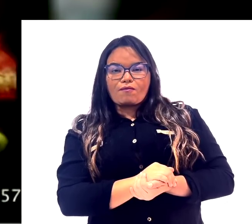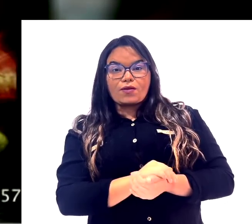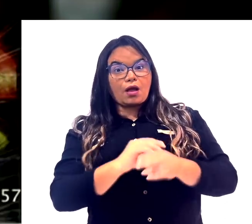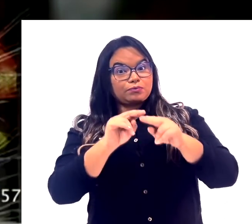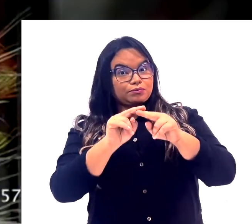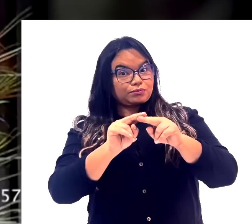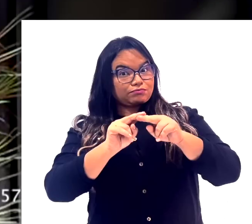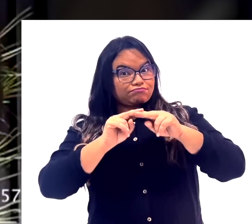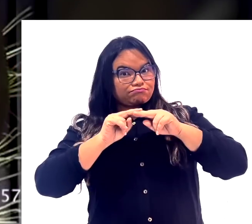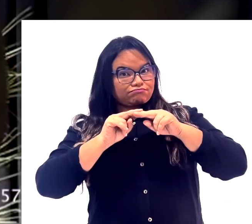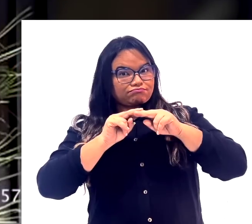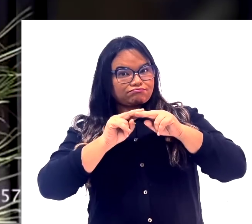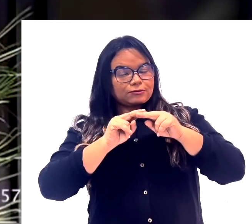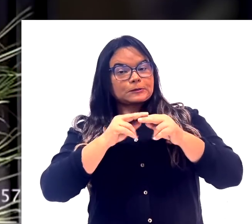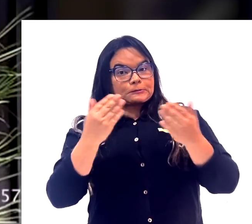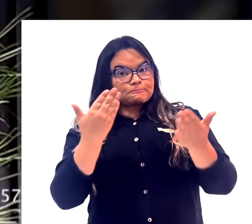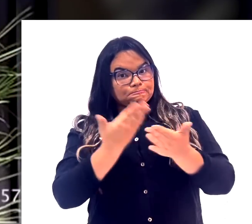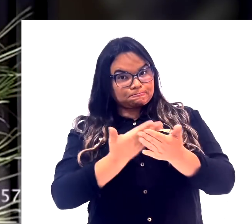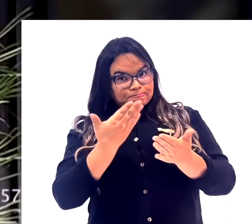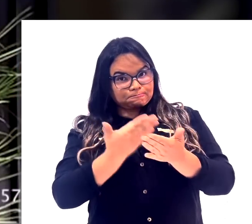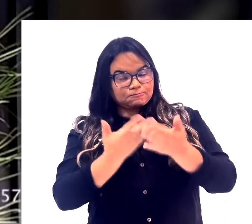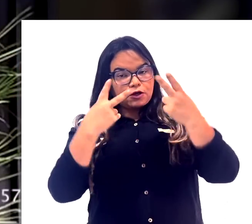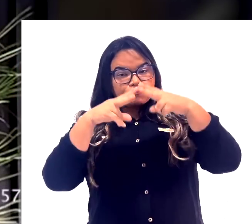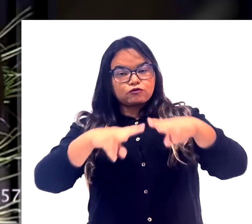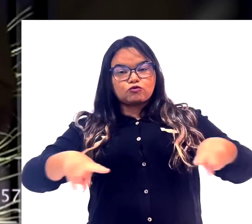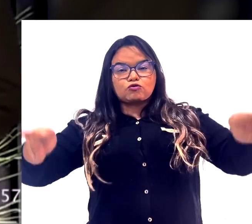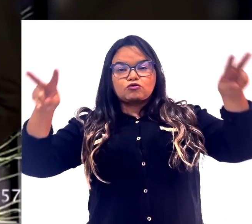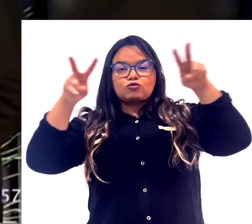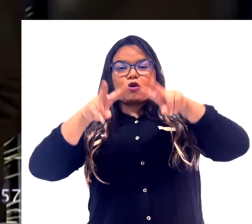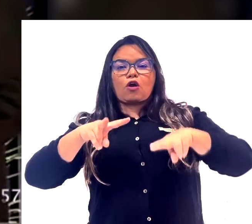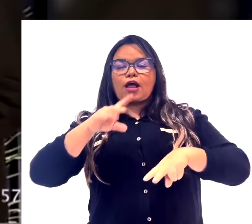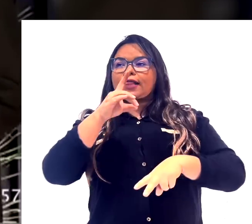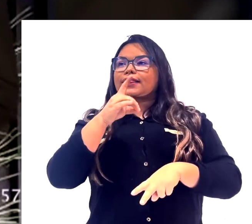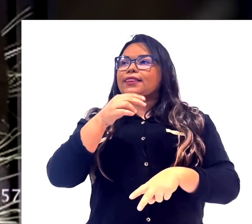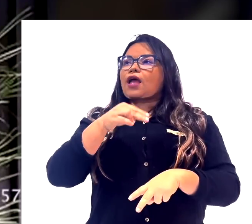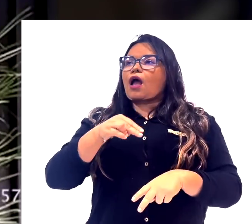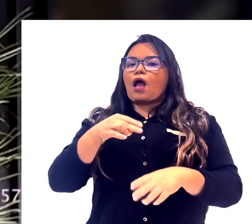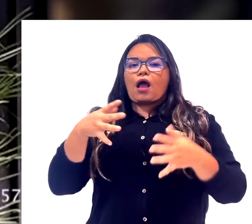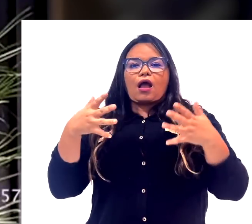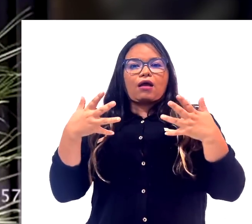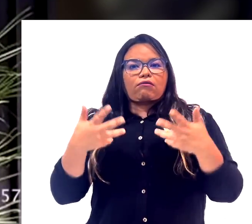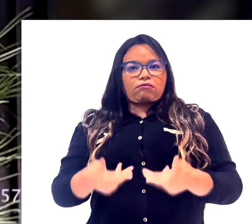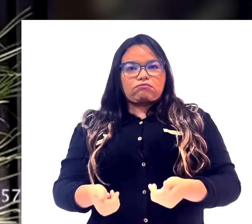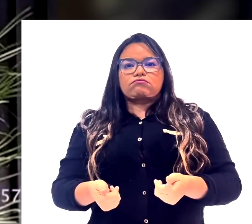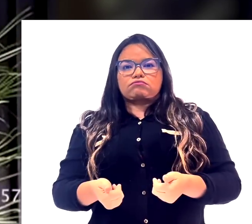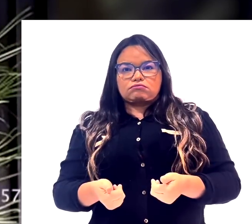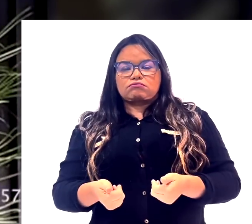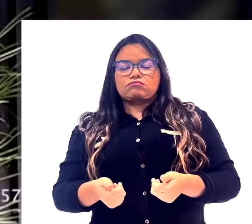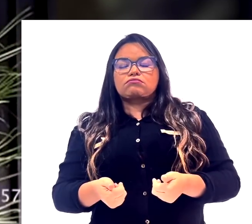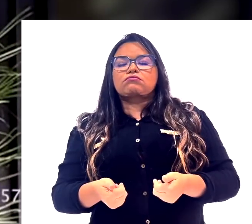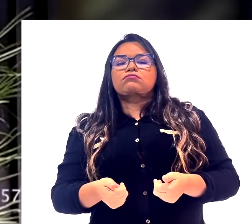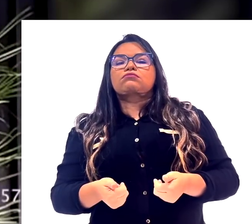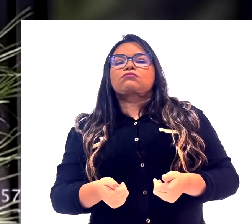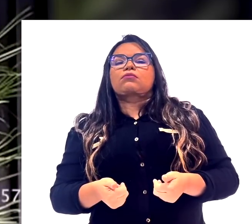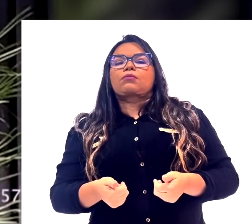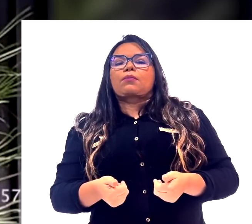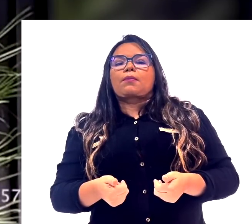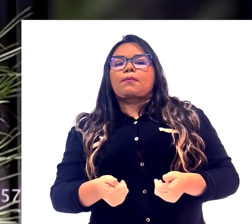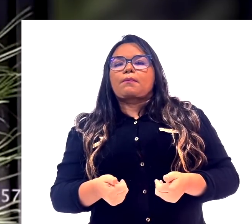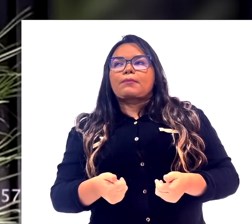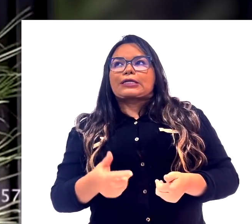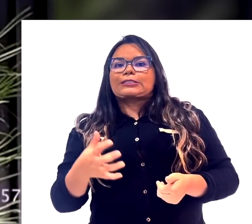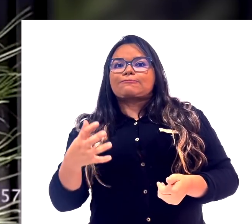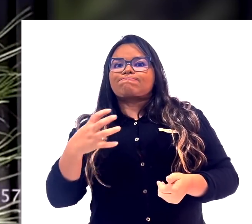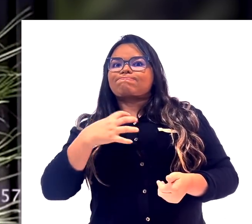Portanto, vejamos esta visão de Daniel. É uma das visões mais espetaculares da Bíblia. Ela